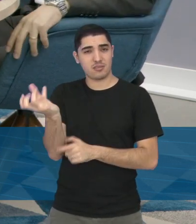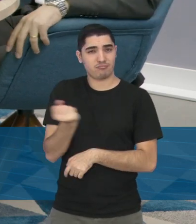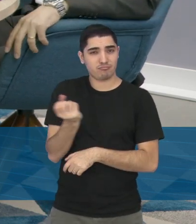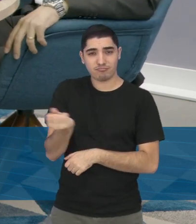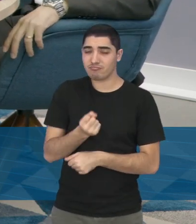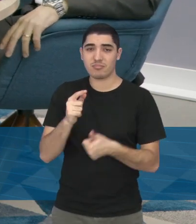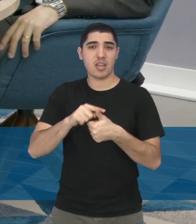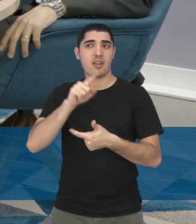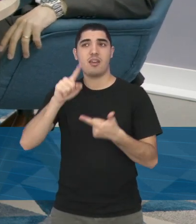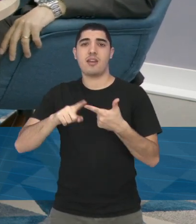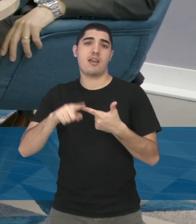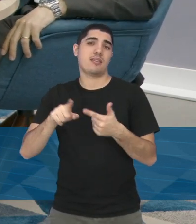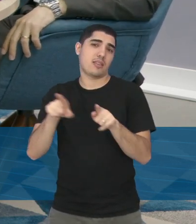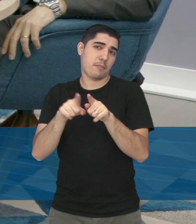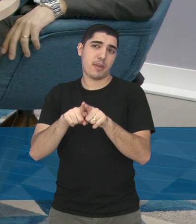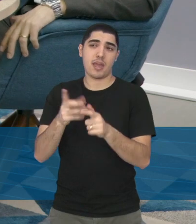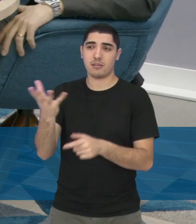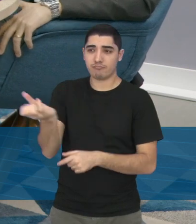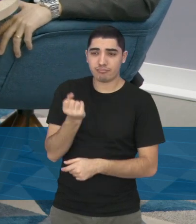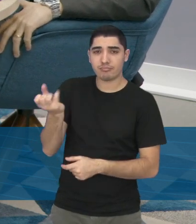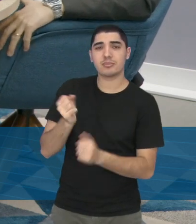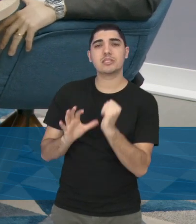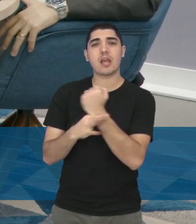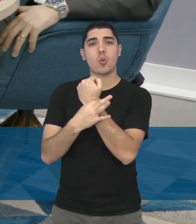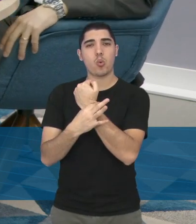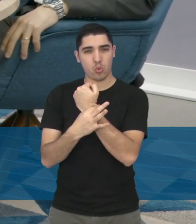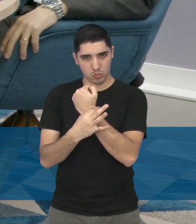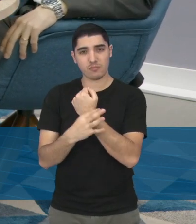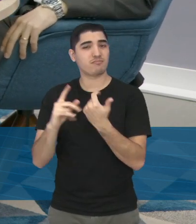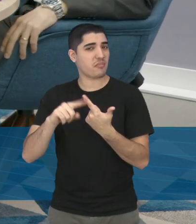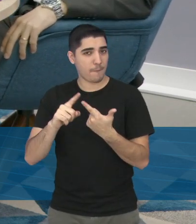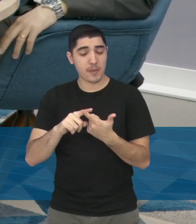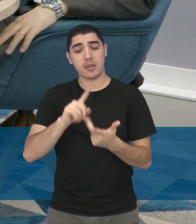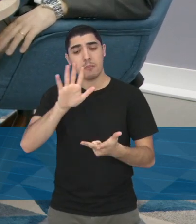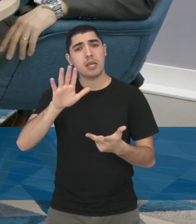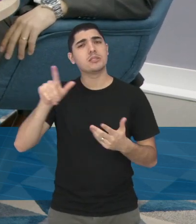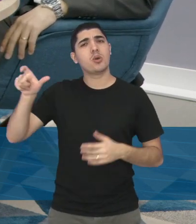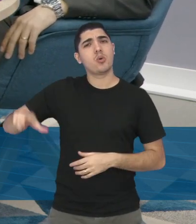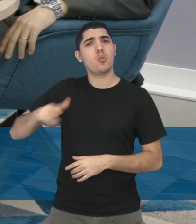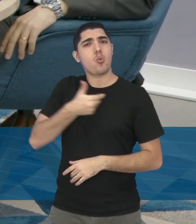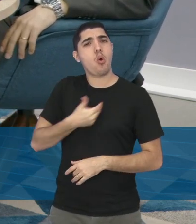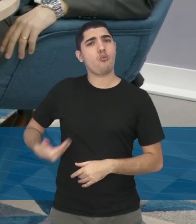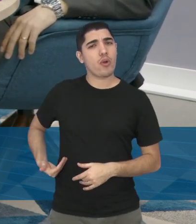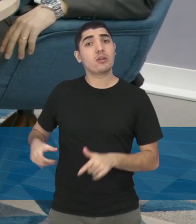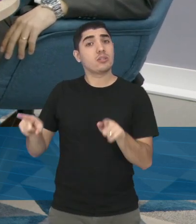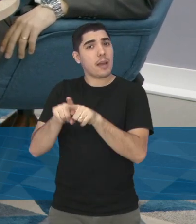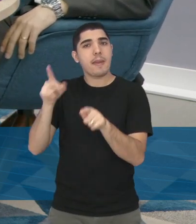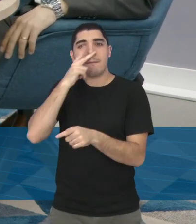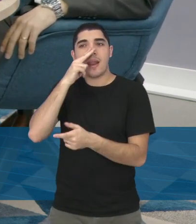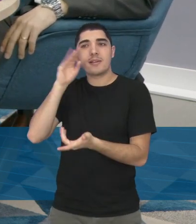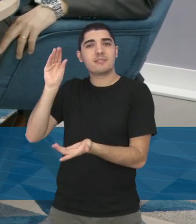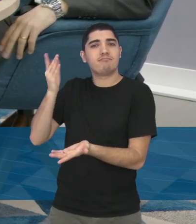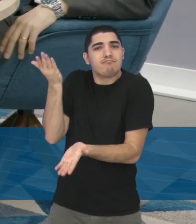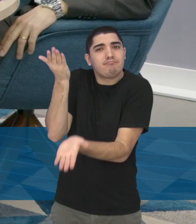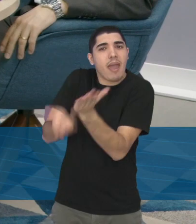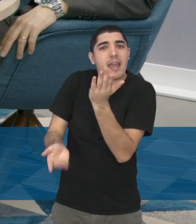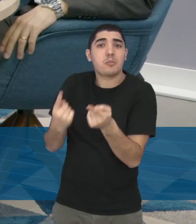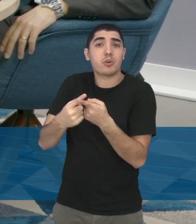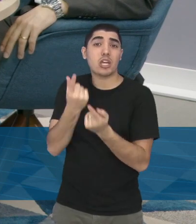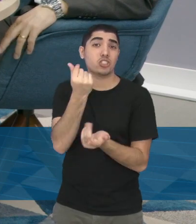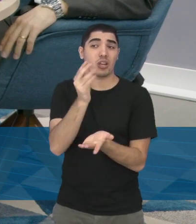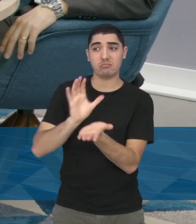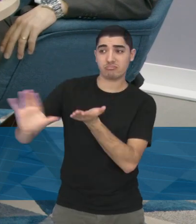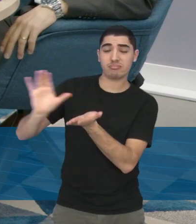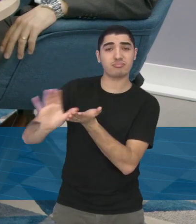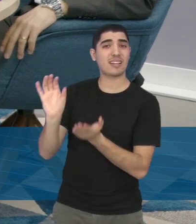FGTS, seguro-desemprego, mas também acaba, para a economia, o governo acaba perdendo também, né, com a arrecadação. Queria que vocês